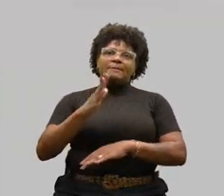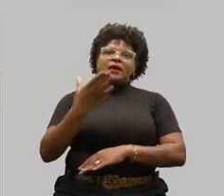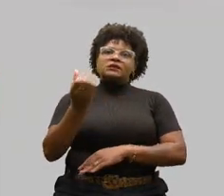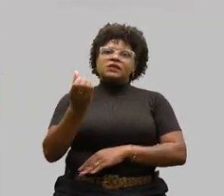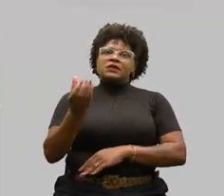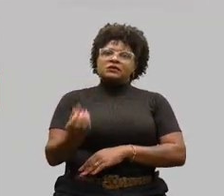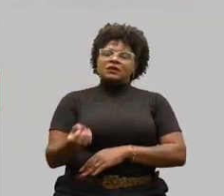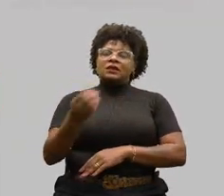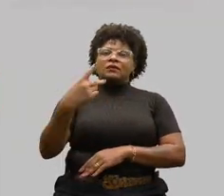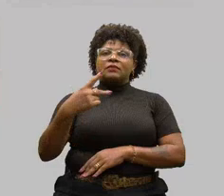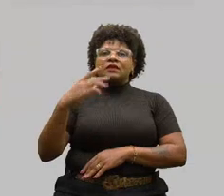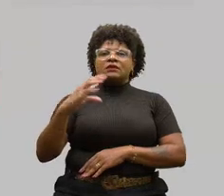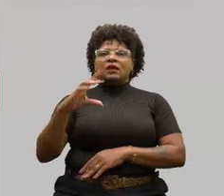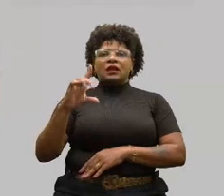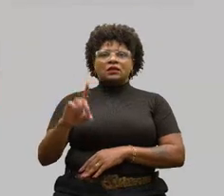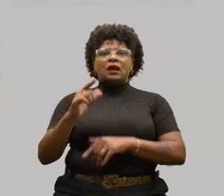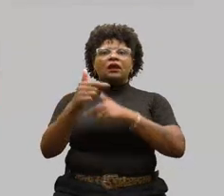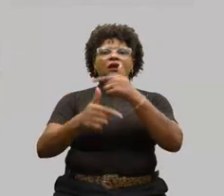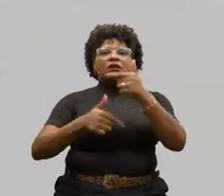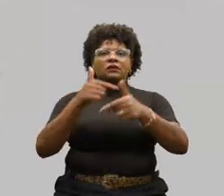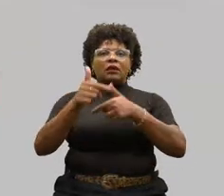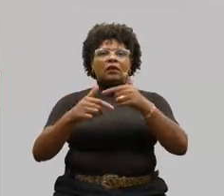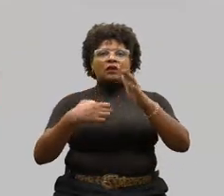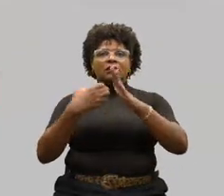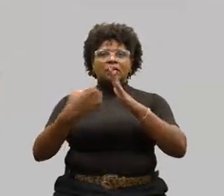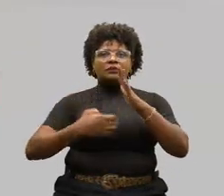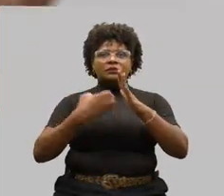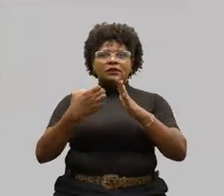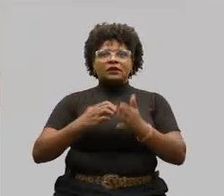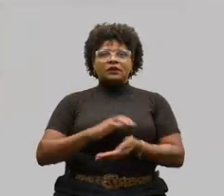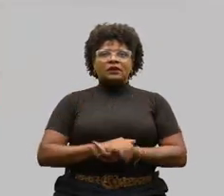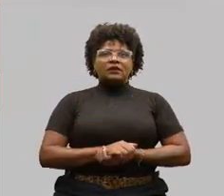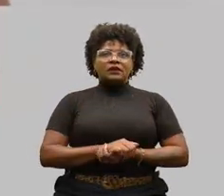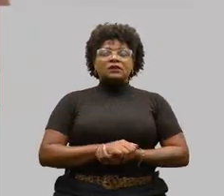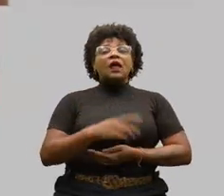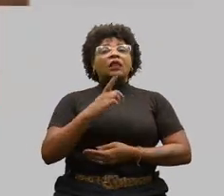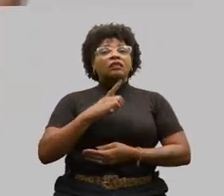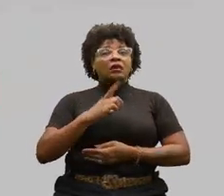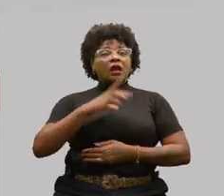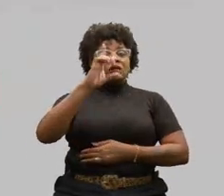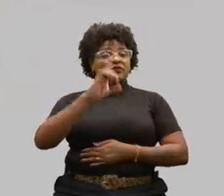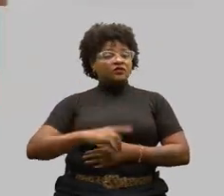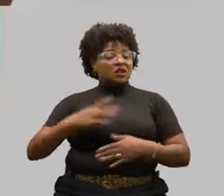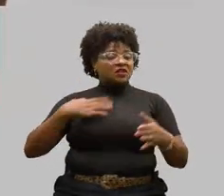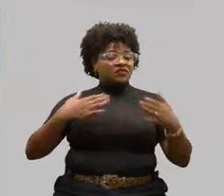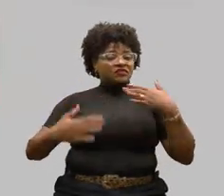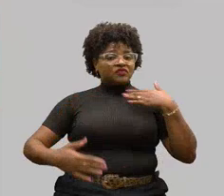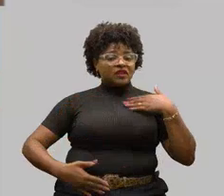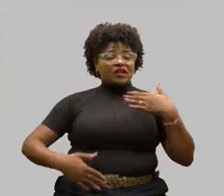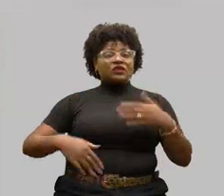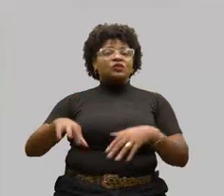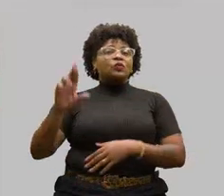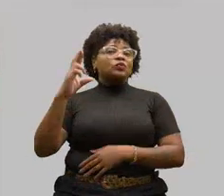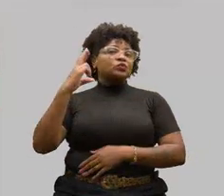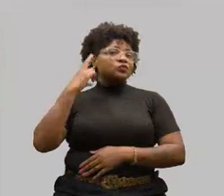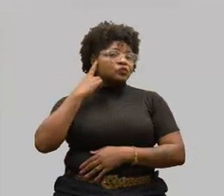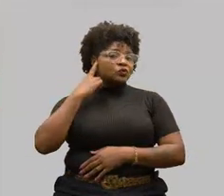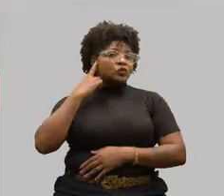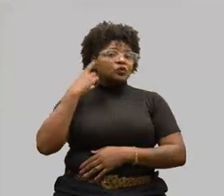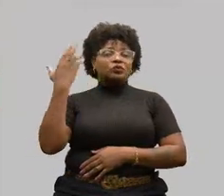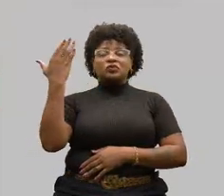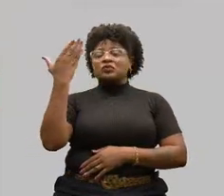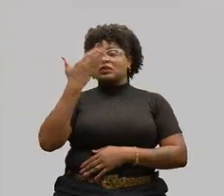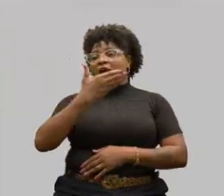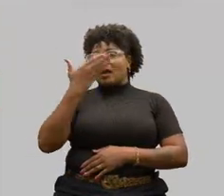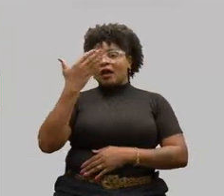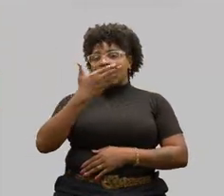conosco e não só os a gente tem deficiente físico auditivo é visual E Agora